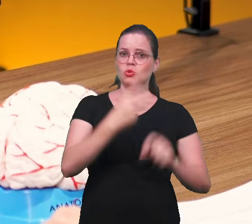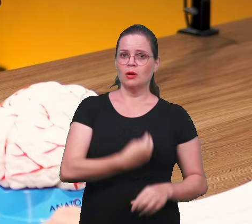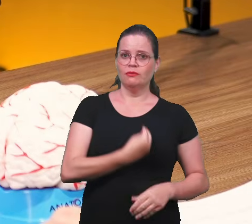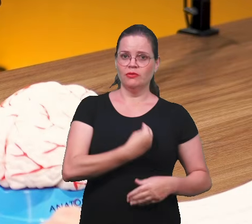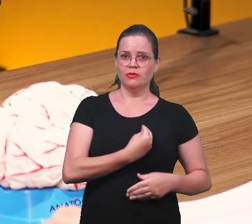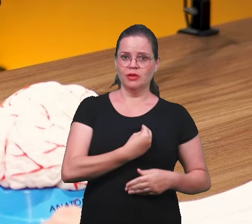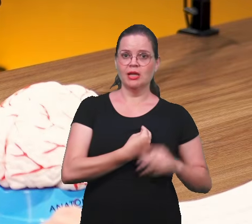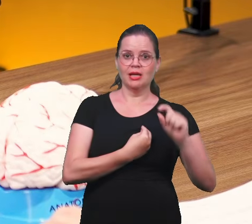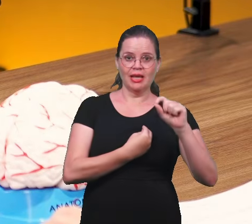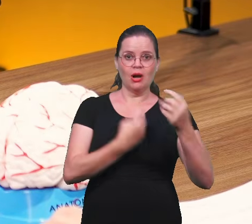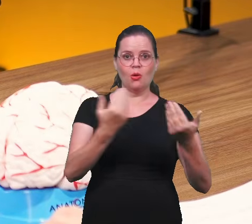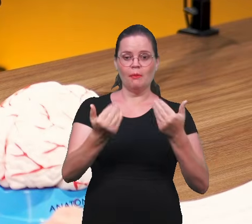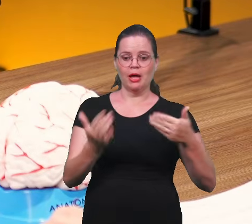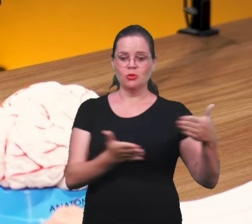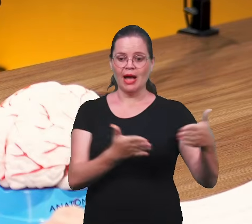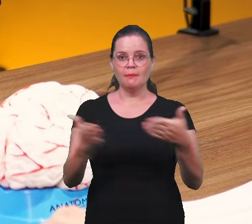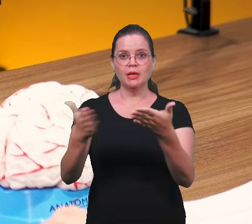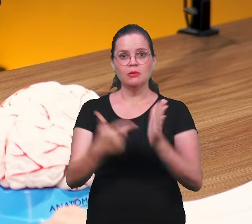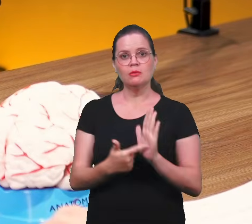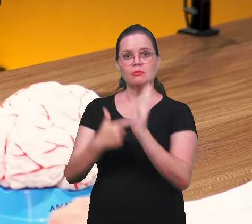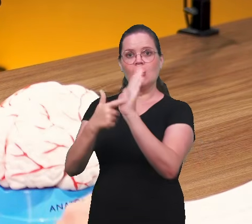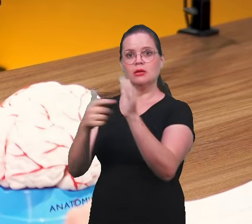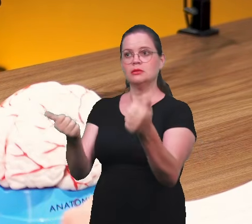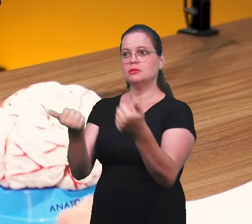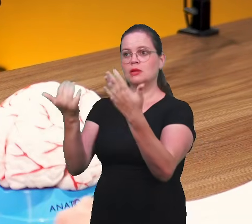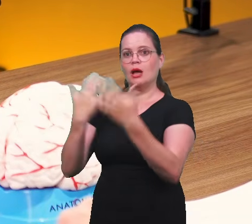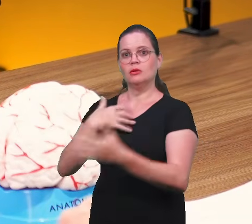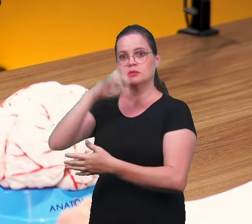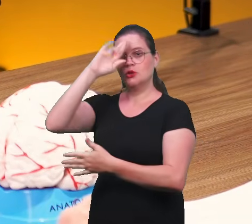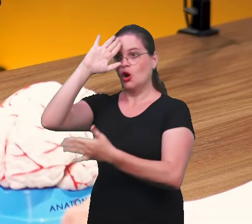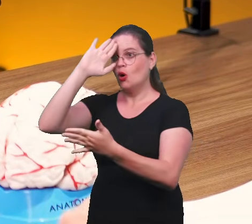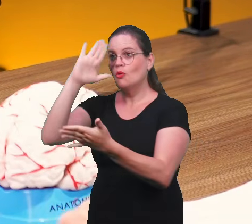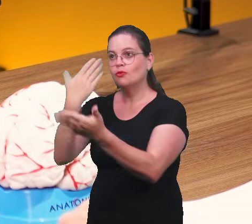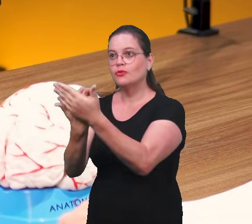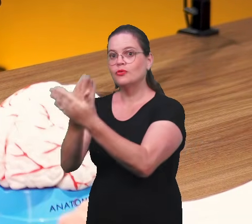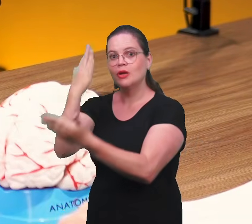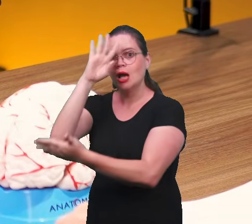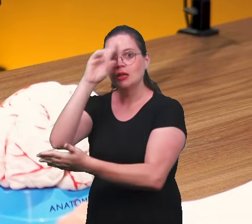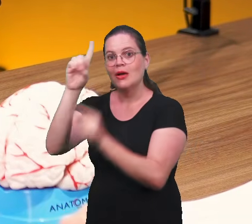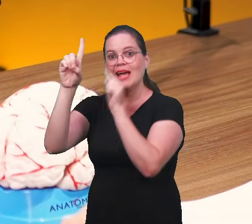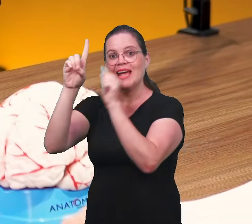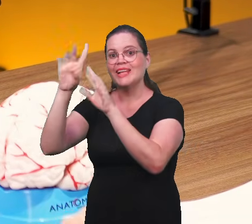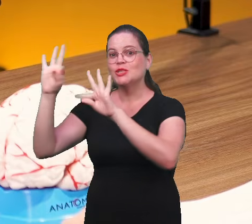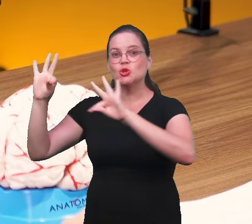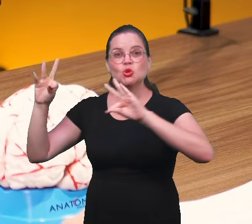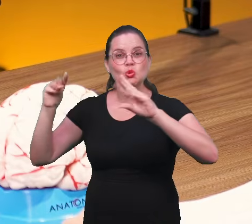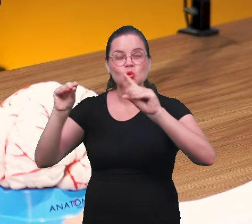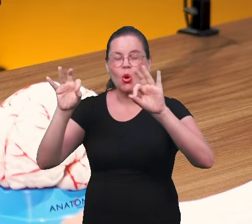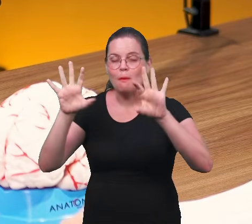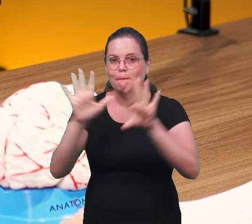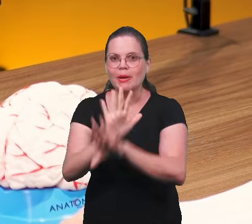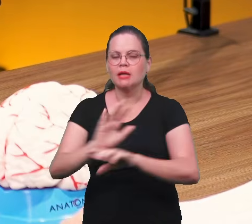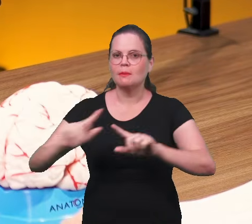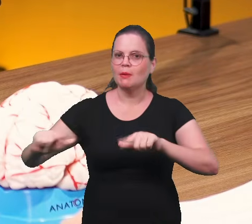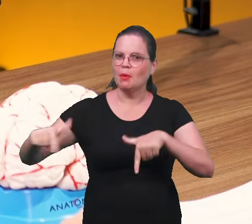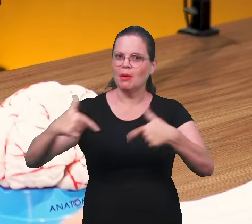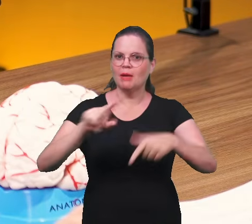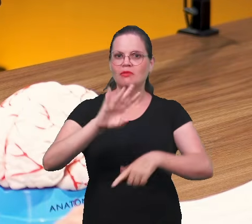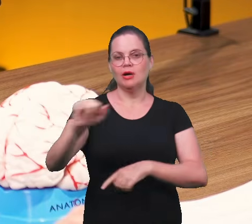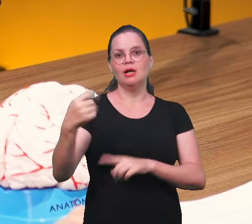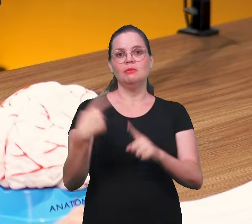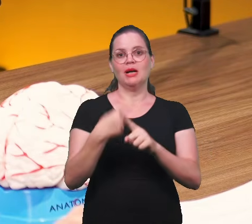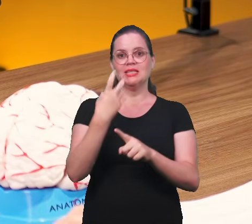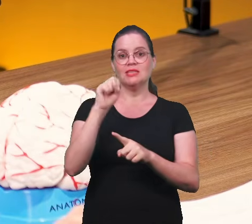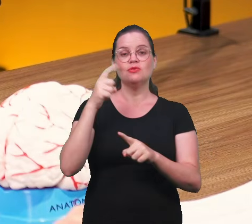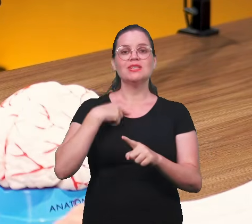Senhor. Confia nele, ele tudo fará. Então, quando você lê a palavra, a fé vem pelo